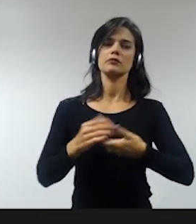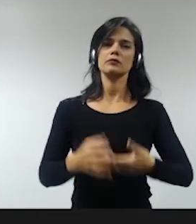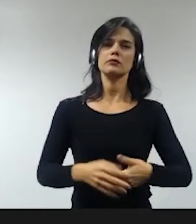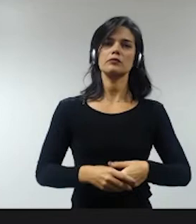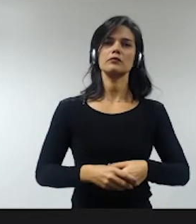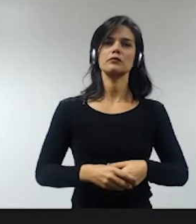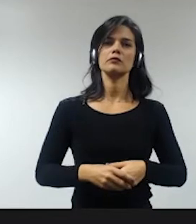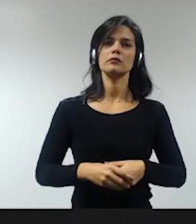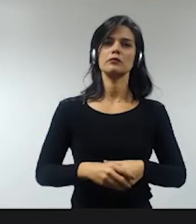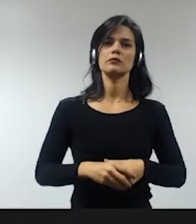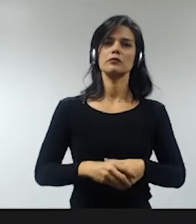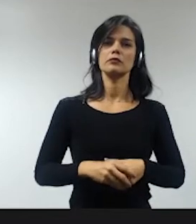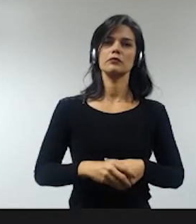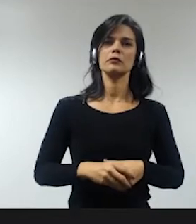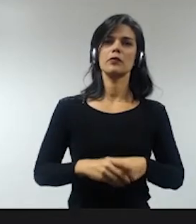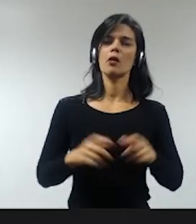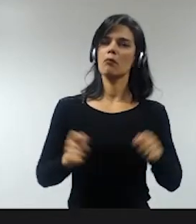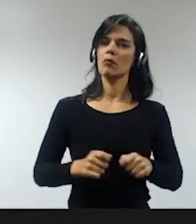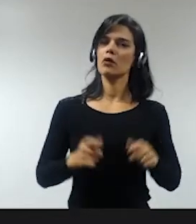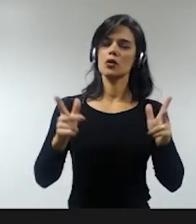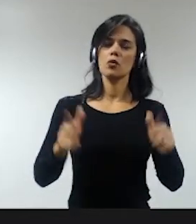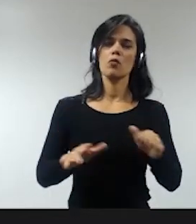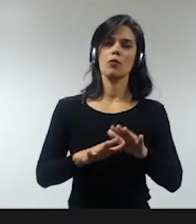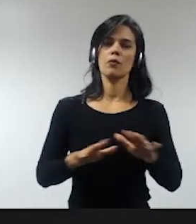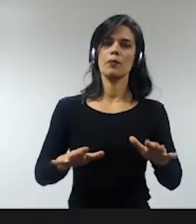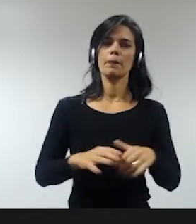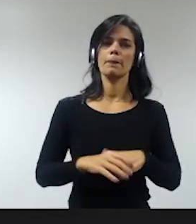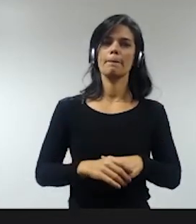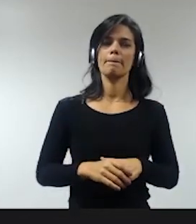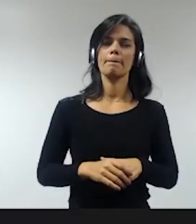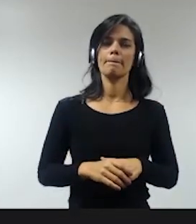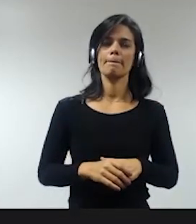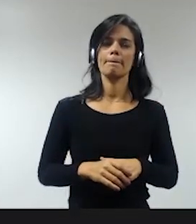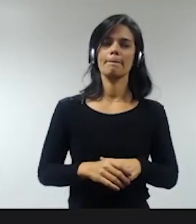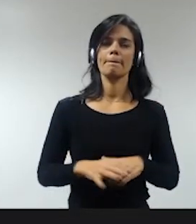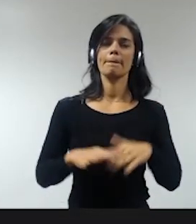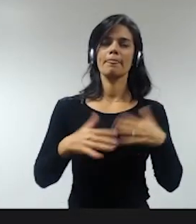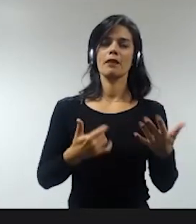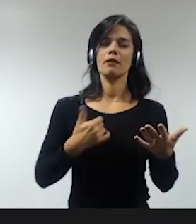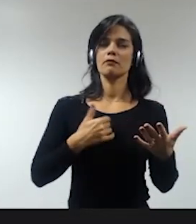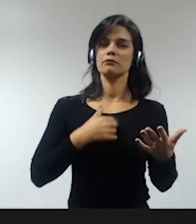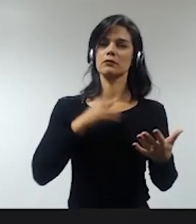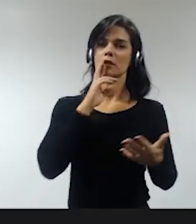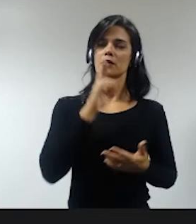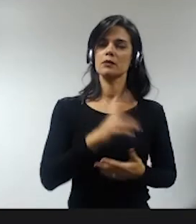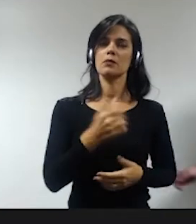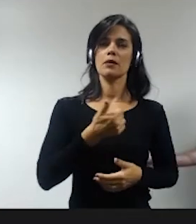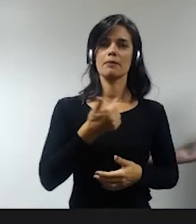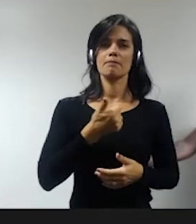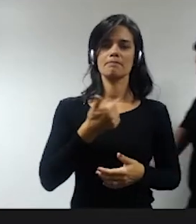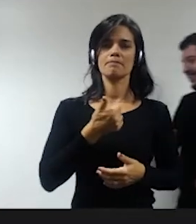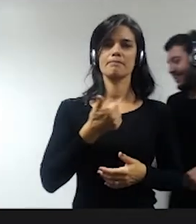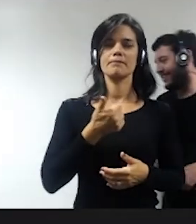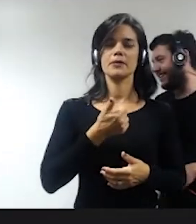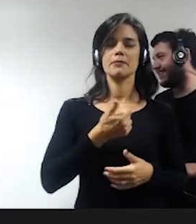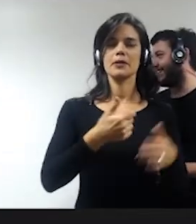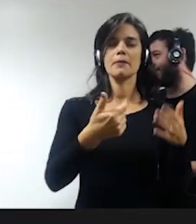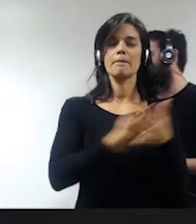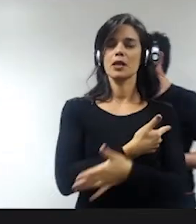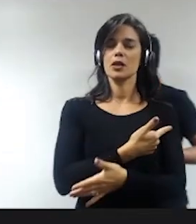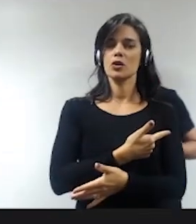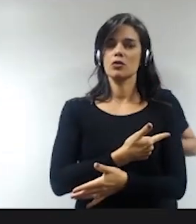possam ter o mesmo direito à negociação. Então, aí eu já respondo primeiro